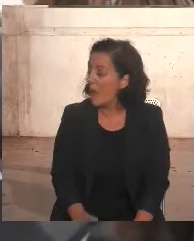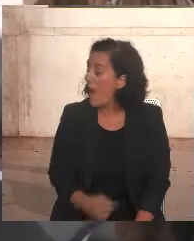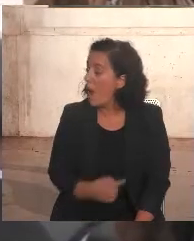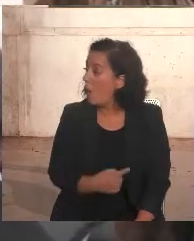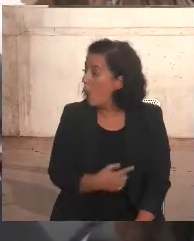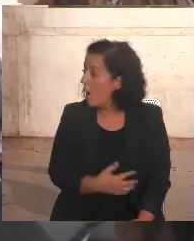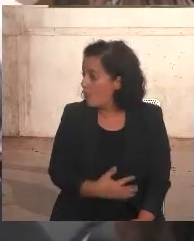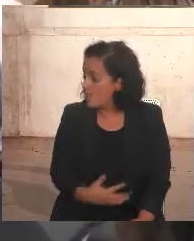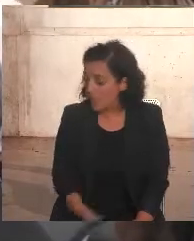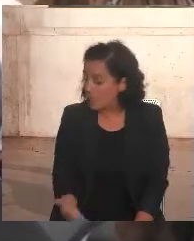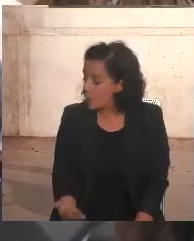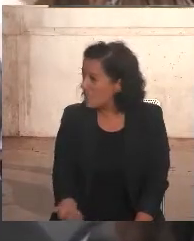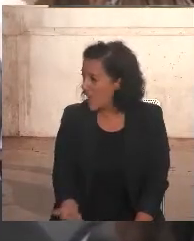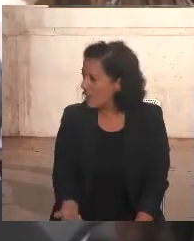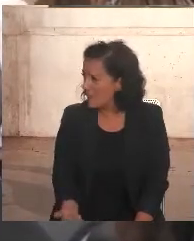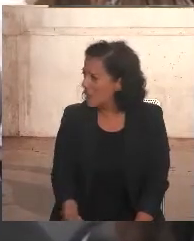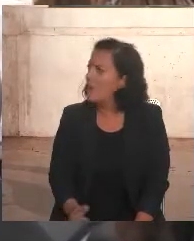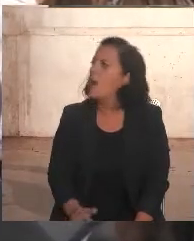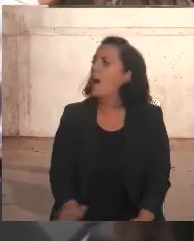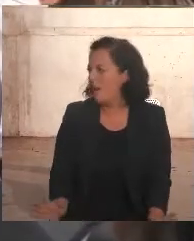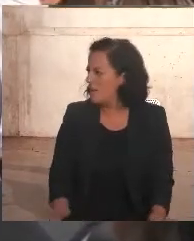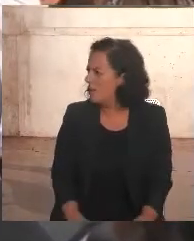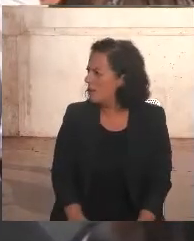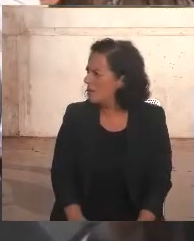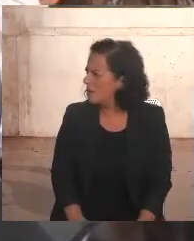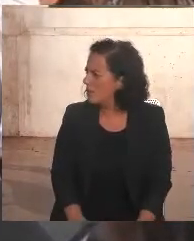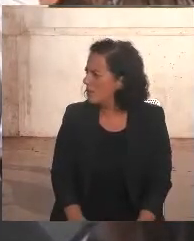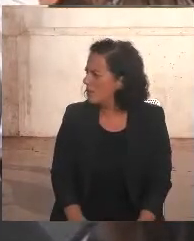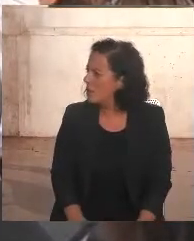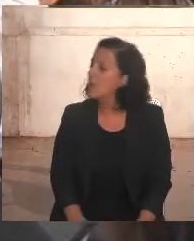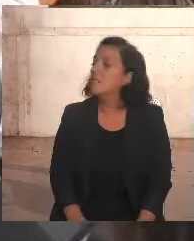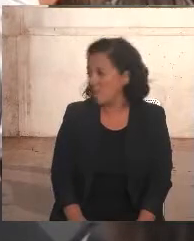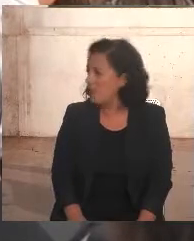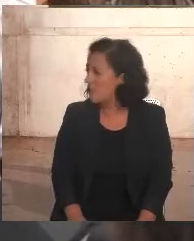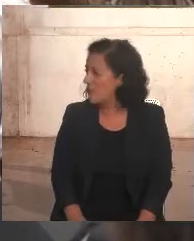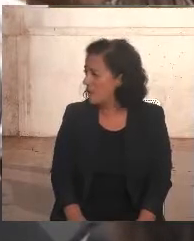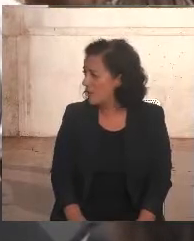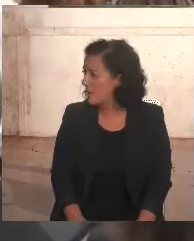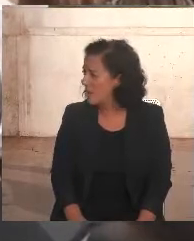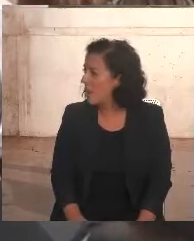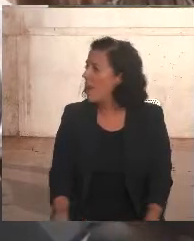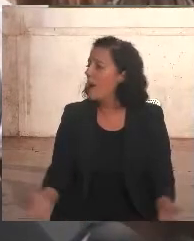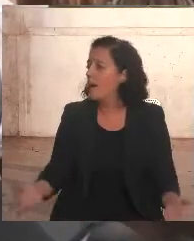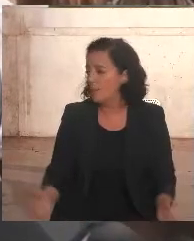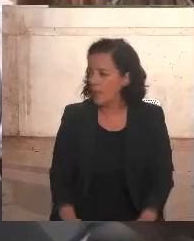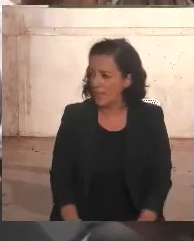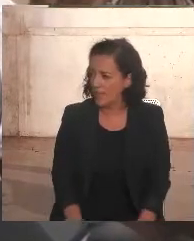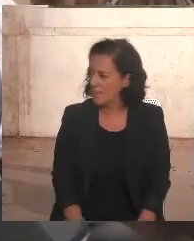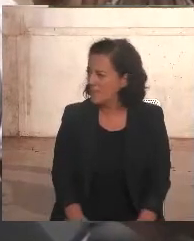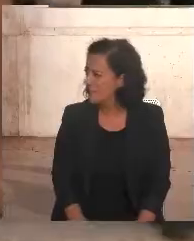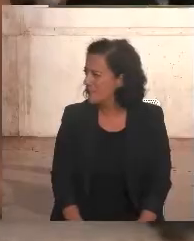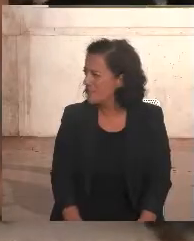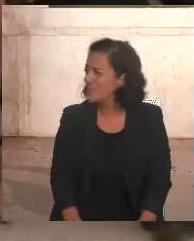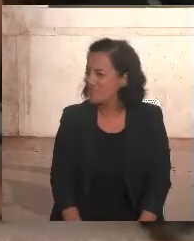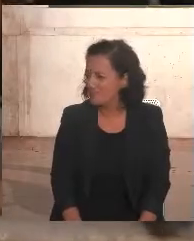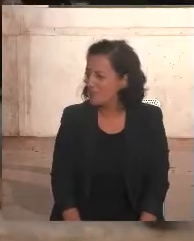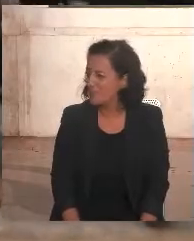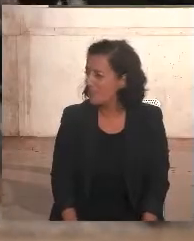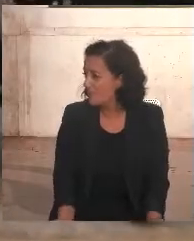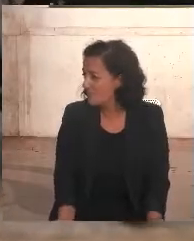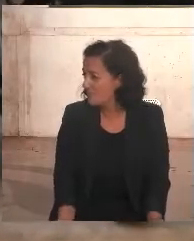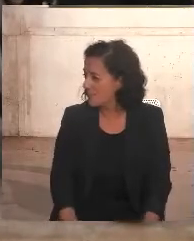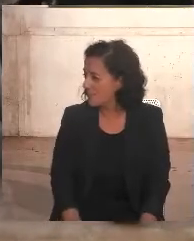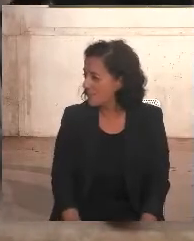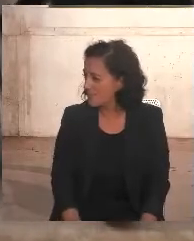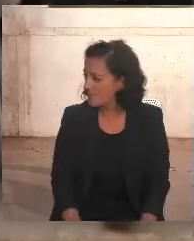Vejo-me de novo, sou as ondas que encontras e não mostras. Sou um vento novo, sou a soma